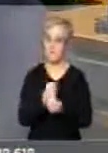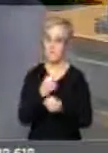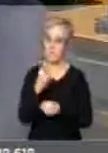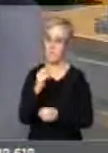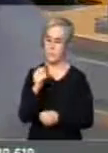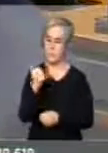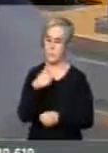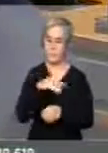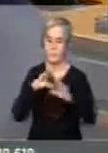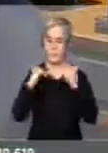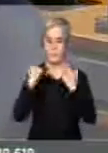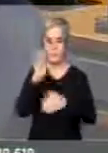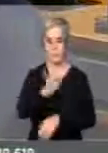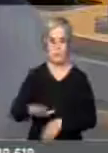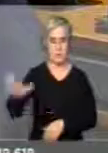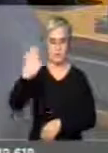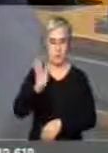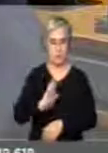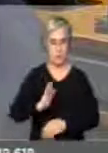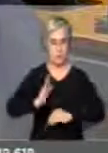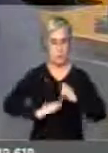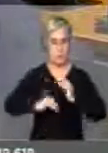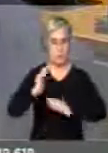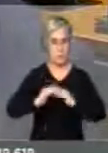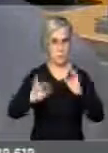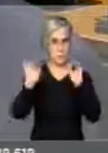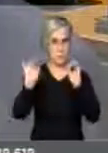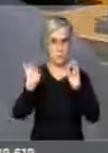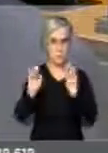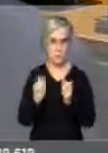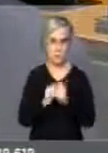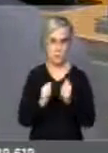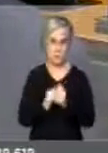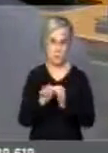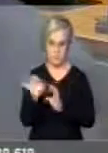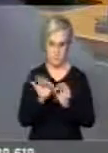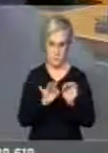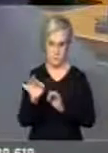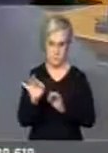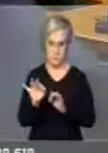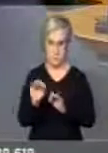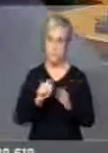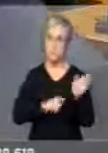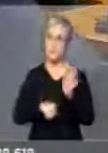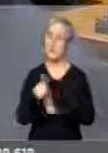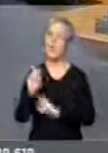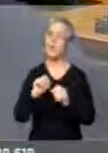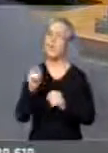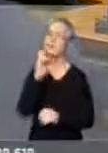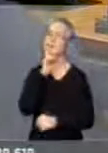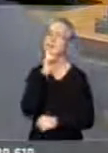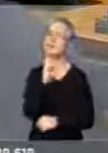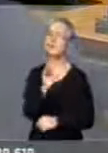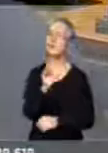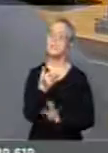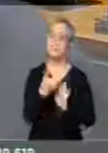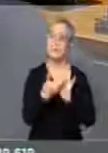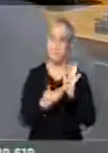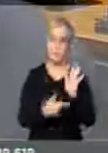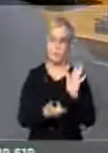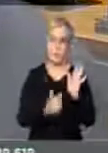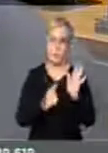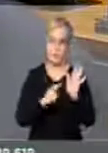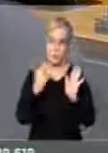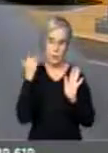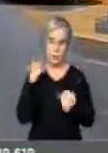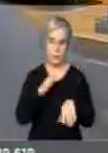Conferência Nacional de Carreiras Típicas, não foi isso? Vocês que prepararam, organizaram. Não é? Quais os resultados nela conferidos à época?